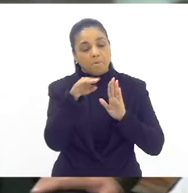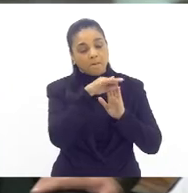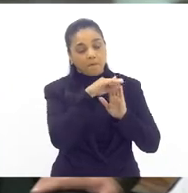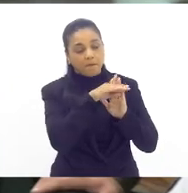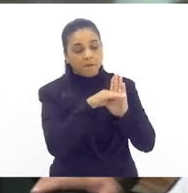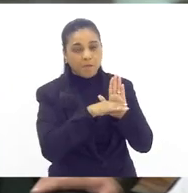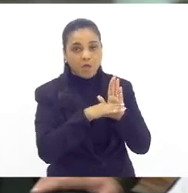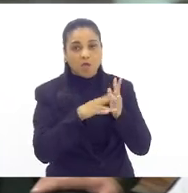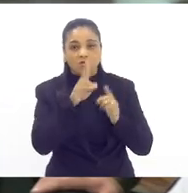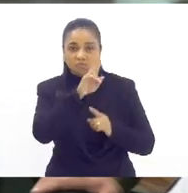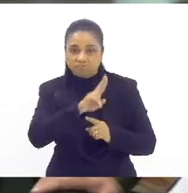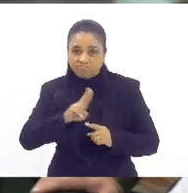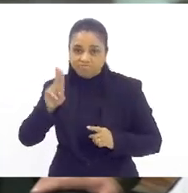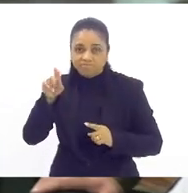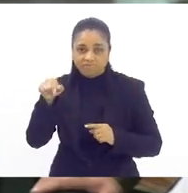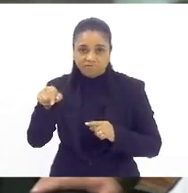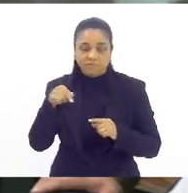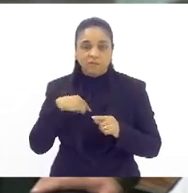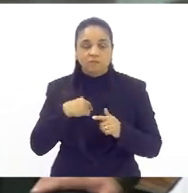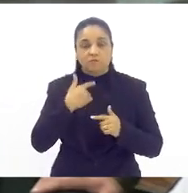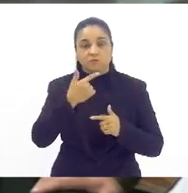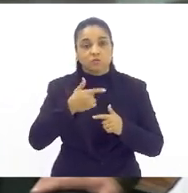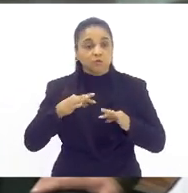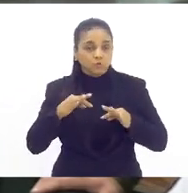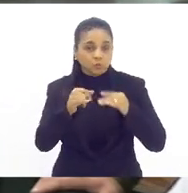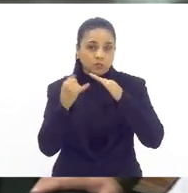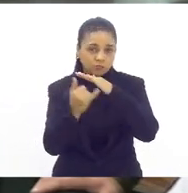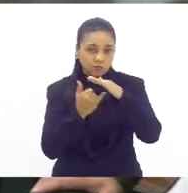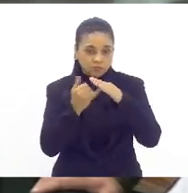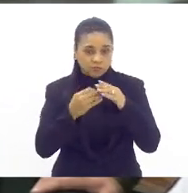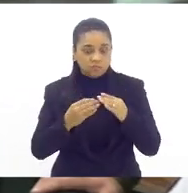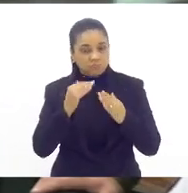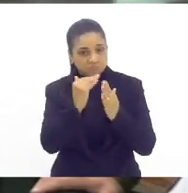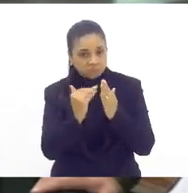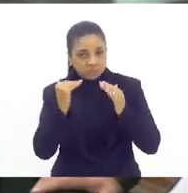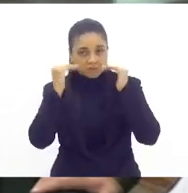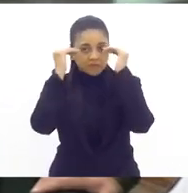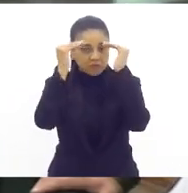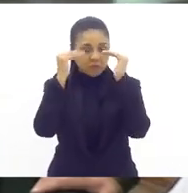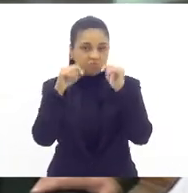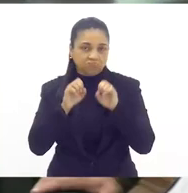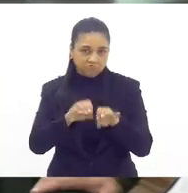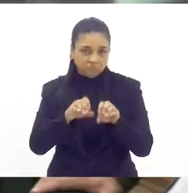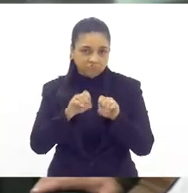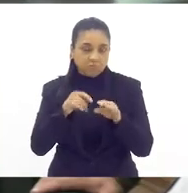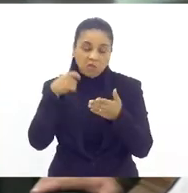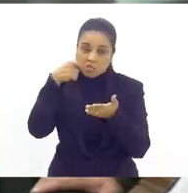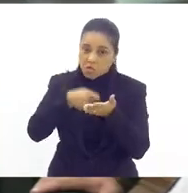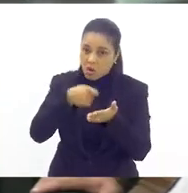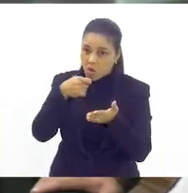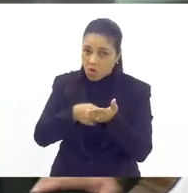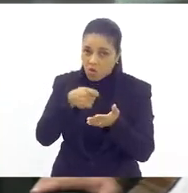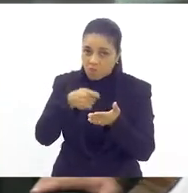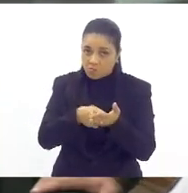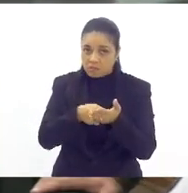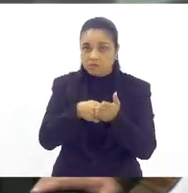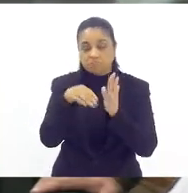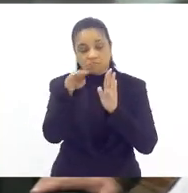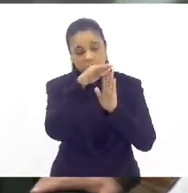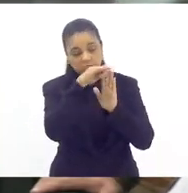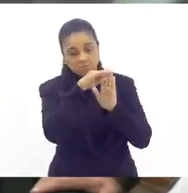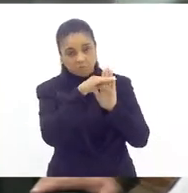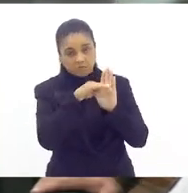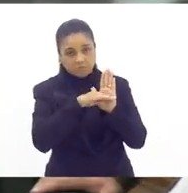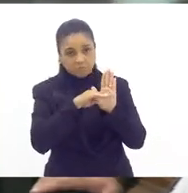autonomia Universitário o caderno 2 do antes entende que toda instituição que oferece ensino superior deve ter a obrigação de se pautar